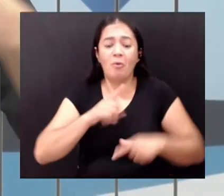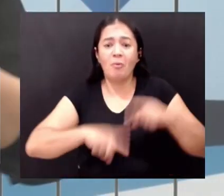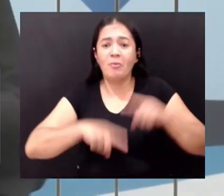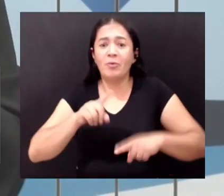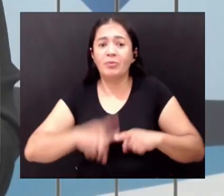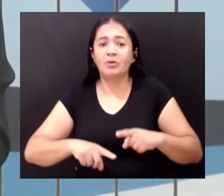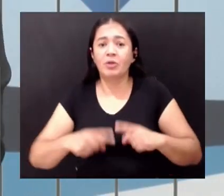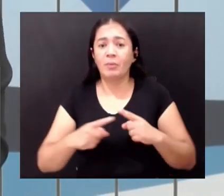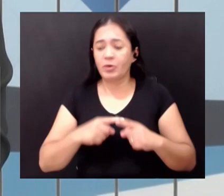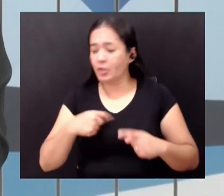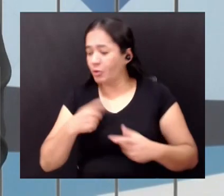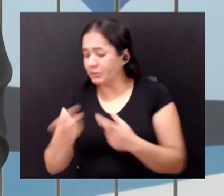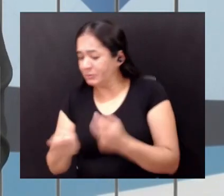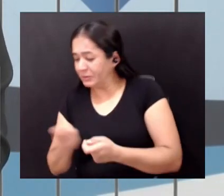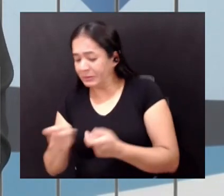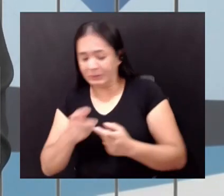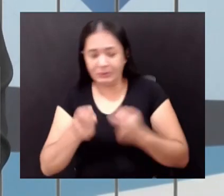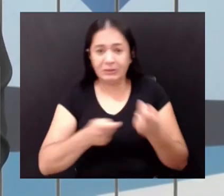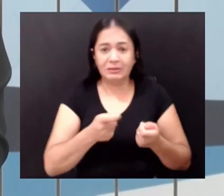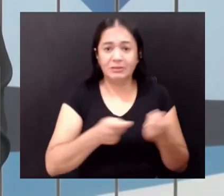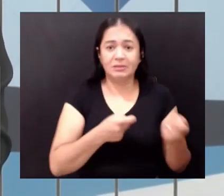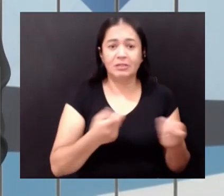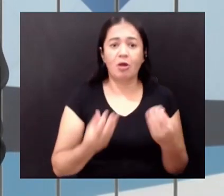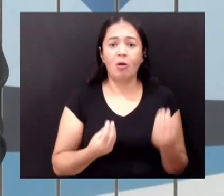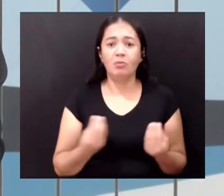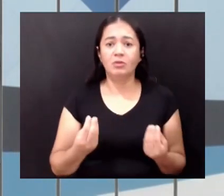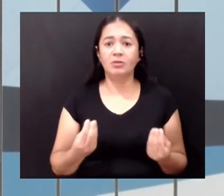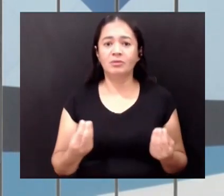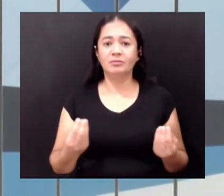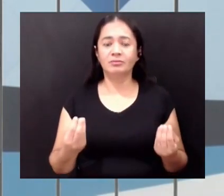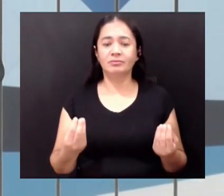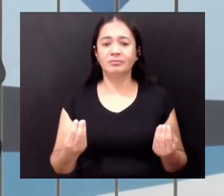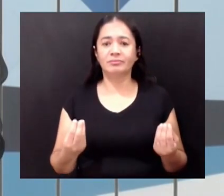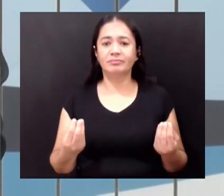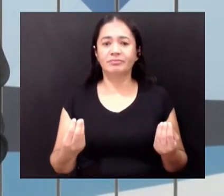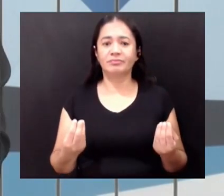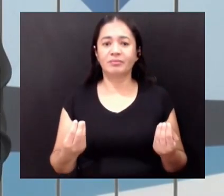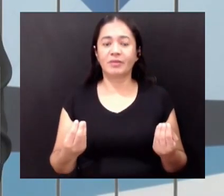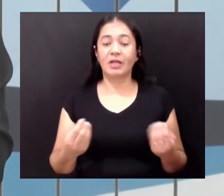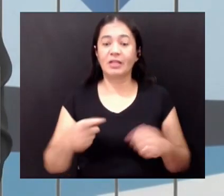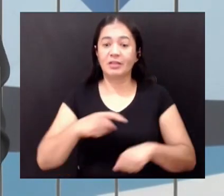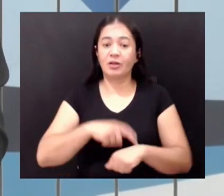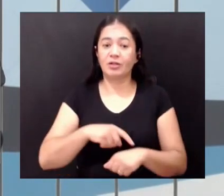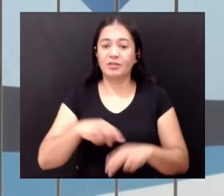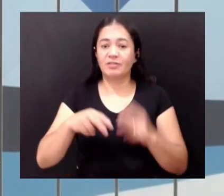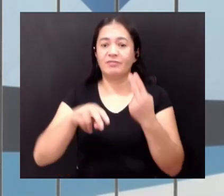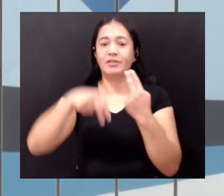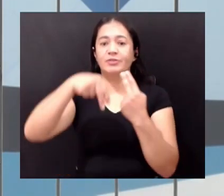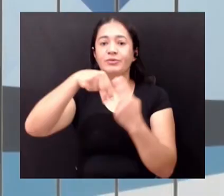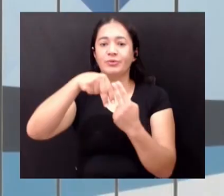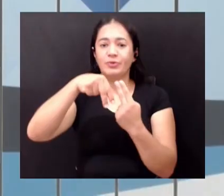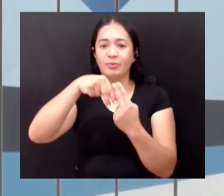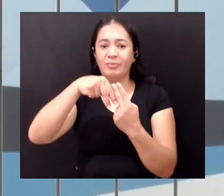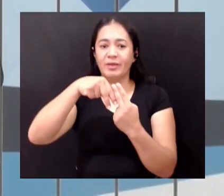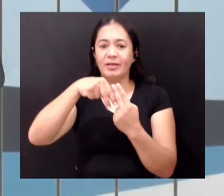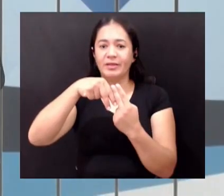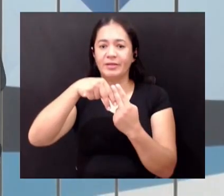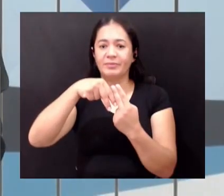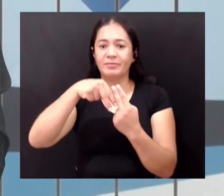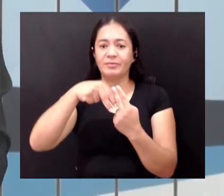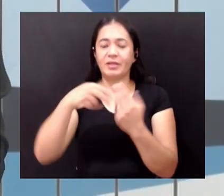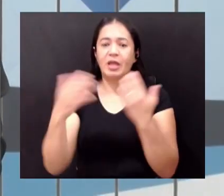esse monte de coisa, né? Então, quando você traz a questão do Nubank, eu acho que é importante fazer essa comparação,